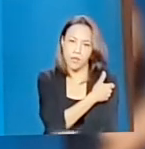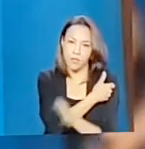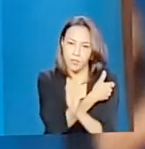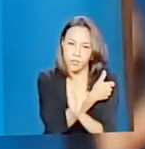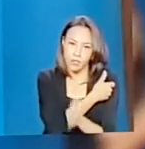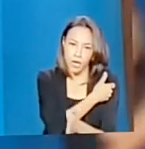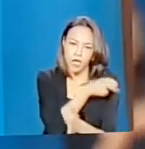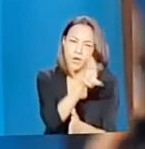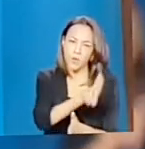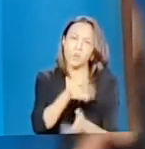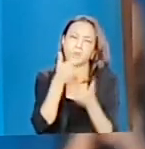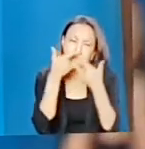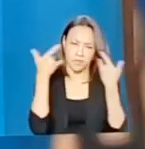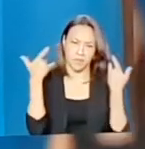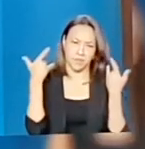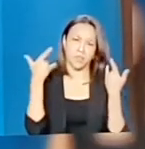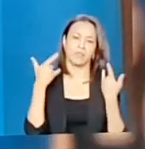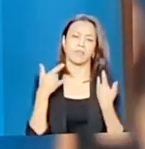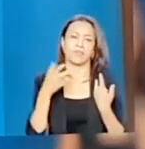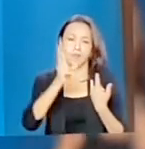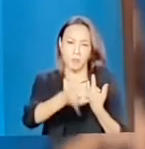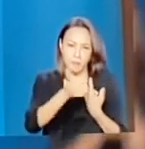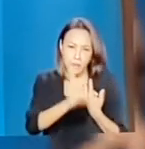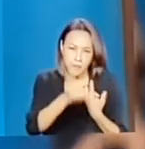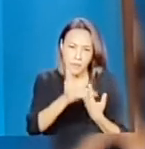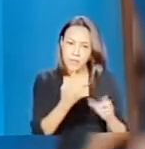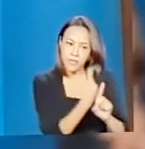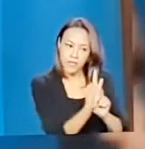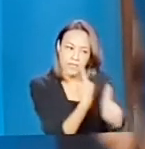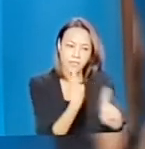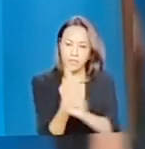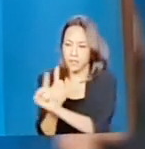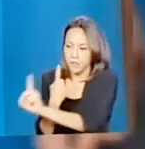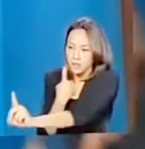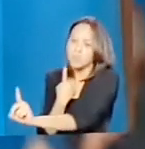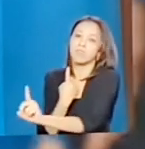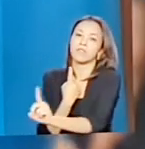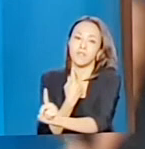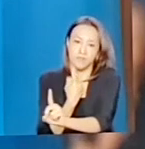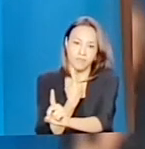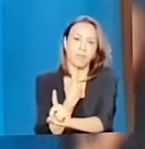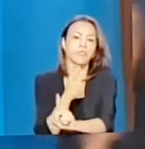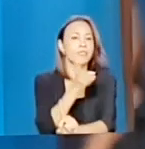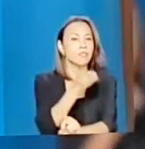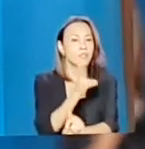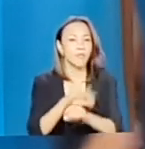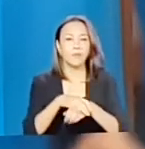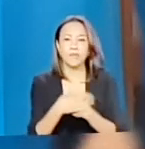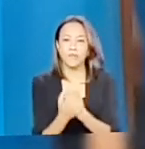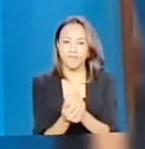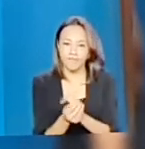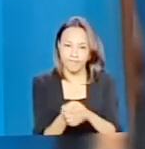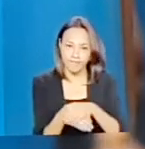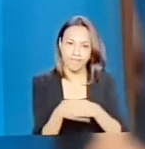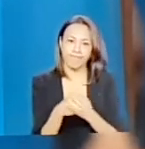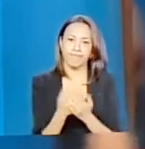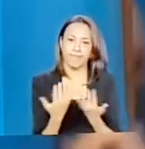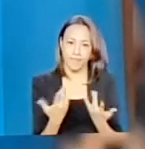use máscara, mantenha o distanciamento social, higienize suas mãos.